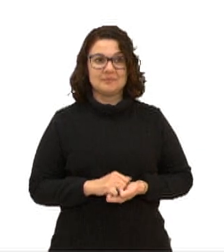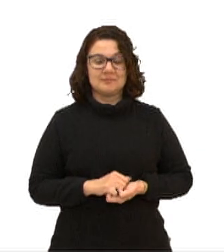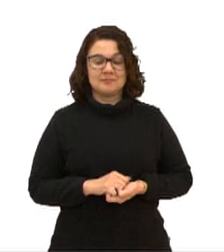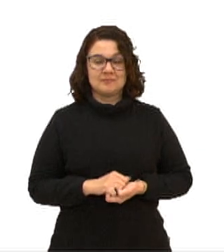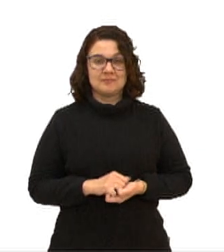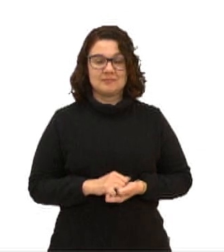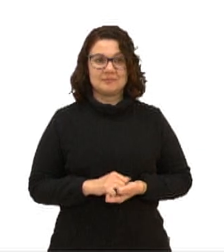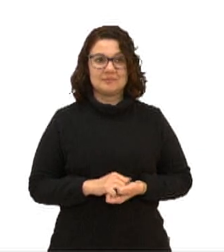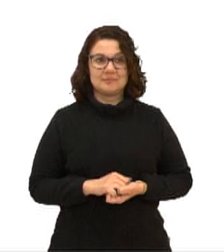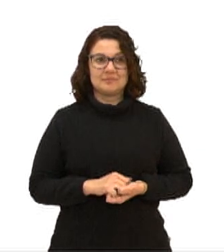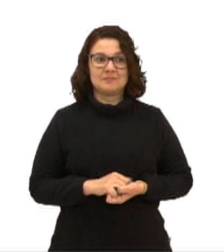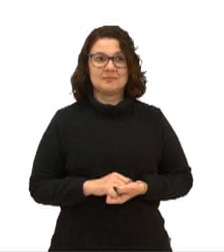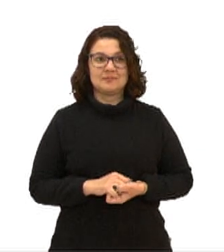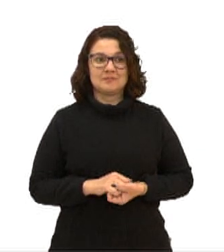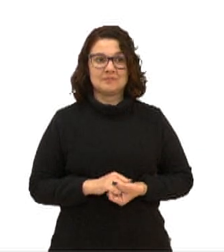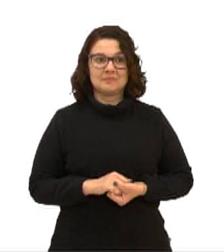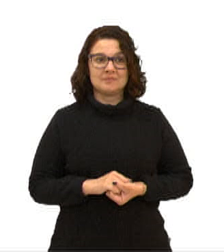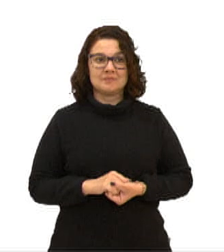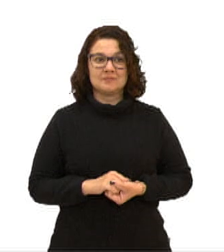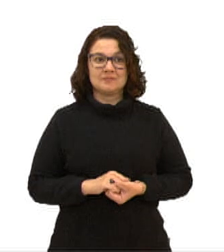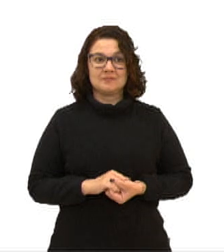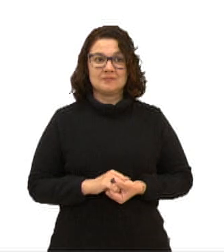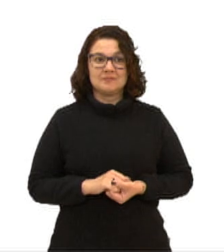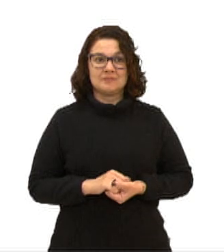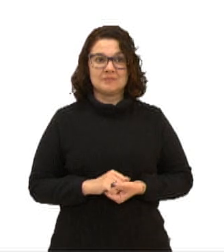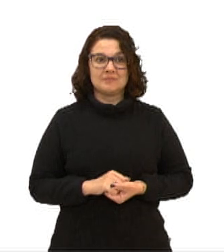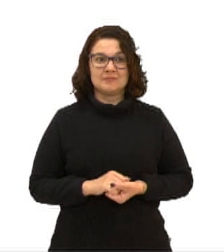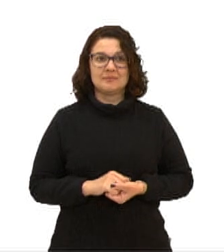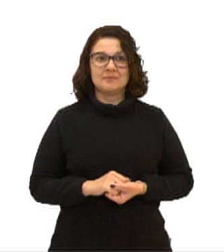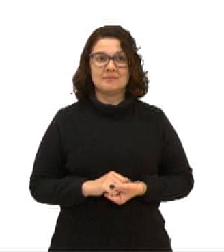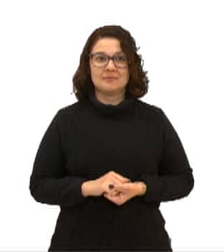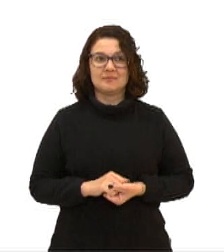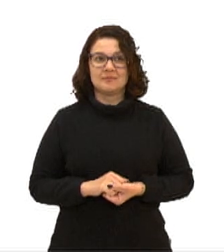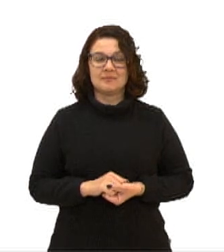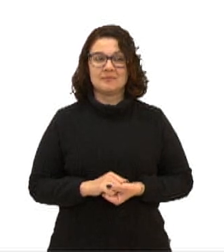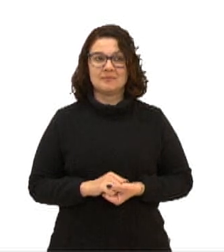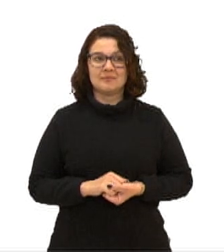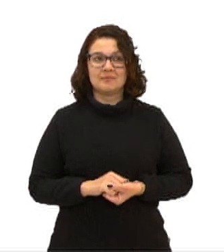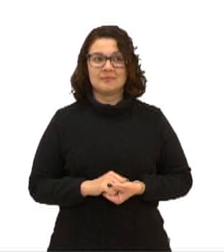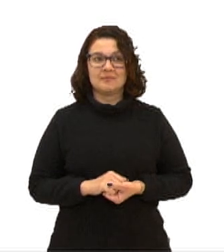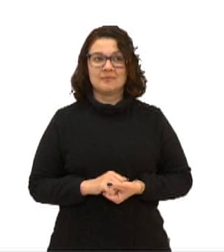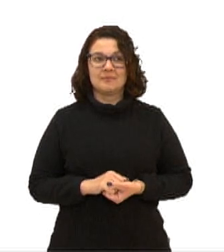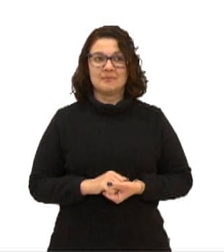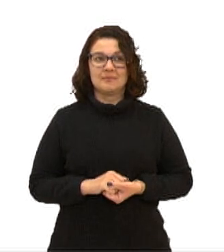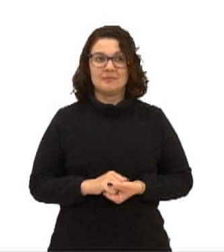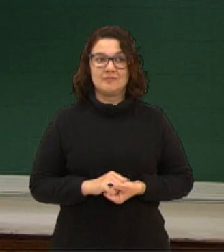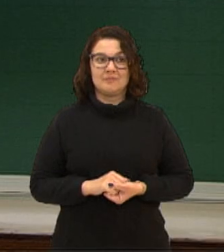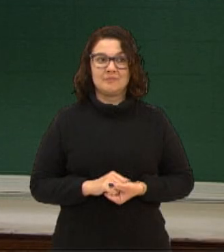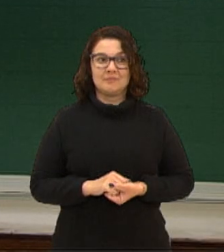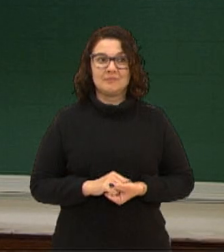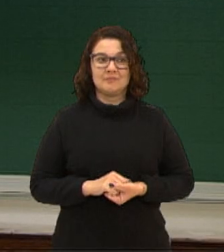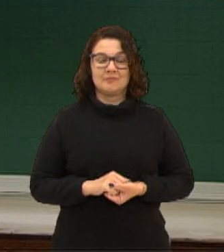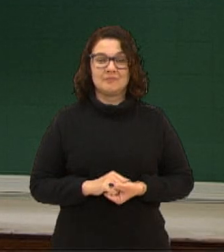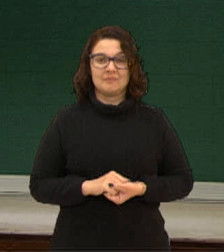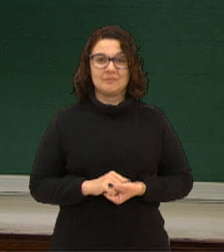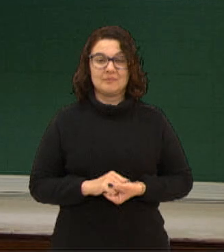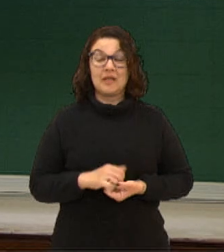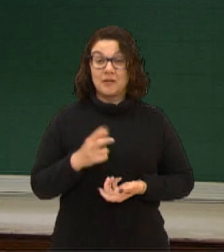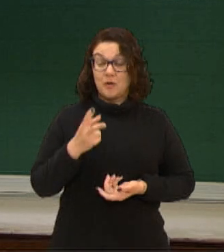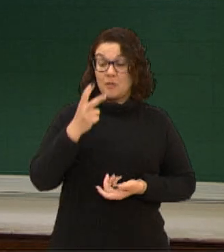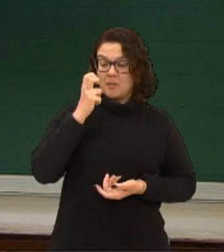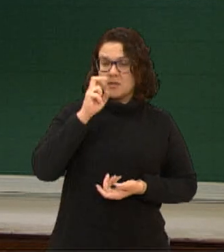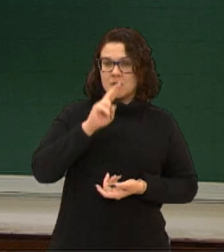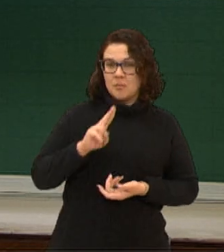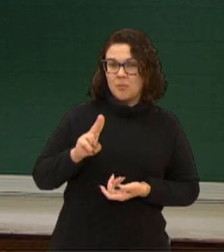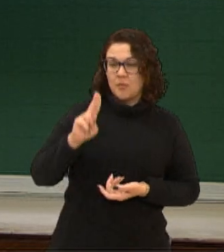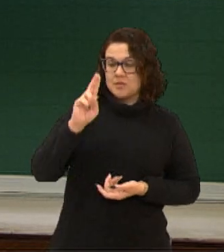y económico. Y mi trabajo está cerca de mi casa, por eso voy a trabajar a pé. Então, notem aí, né? O